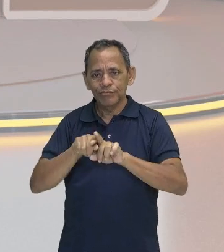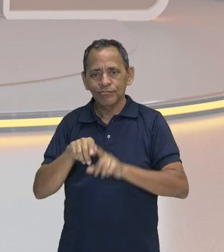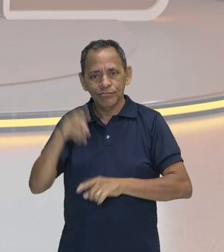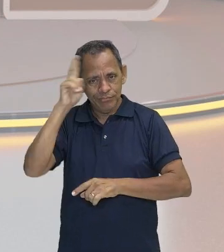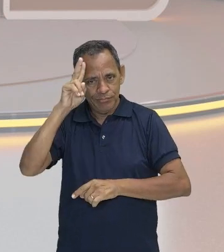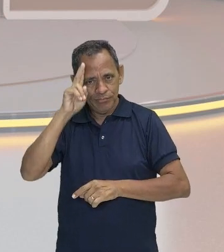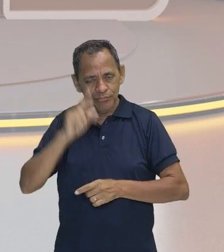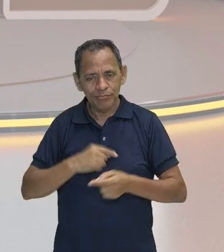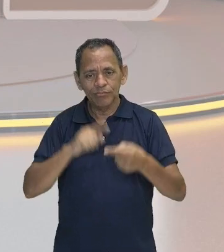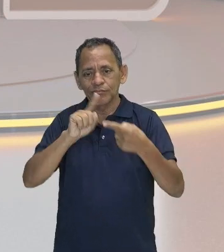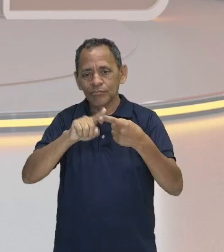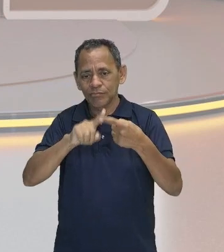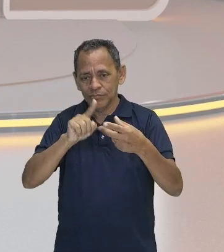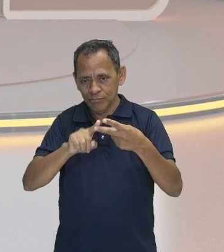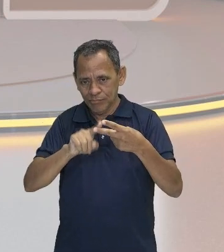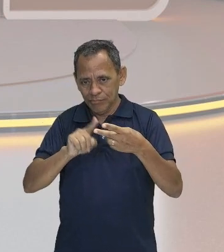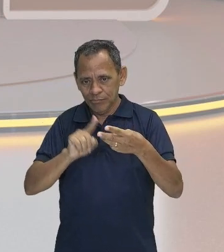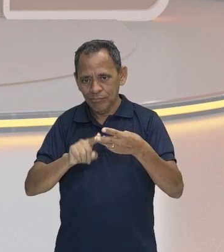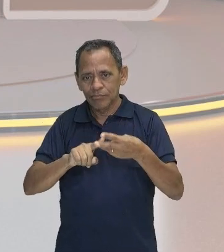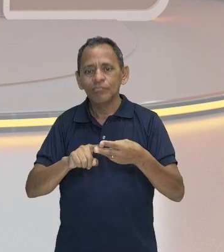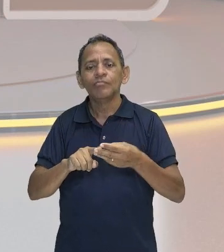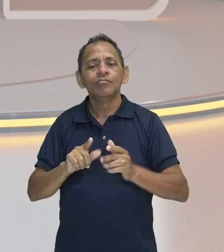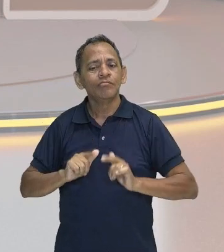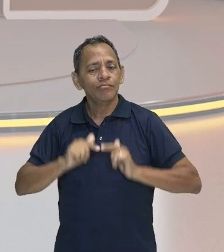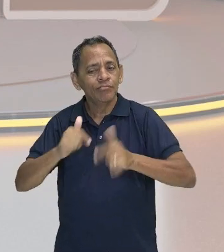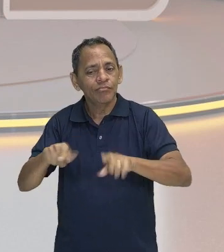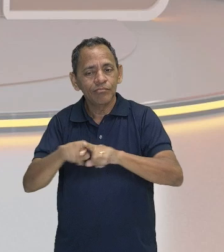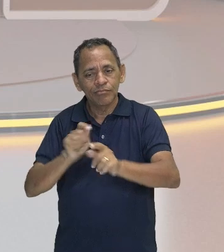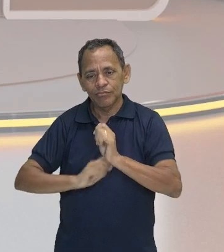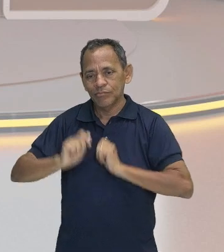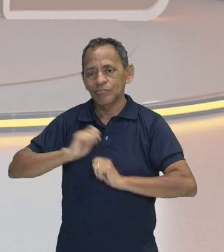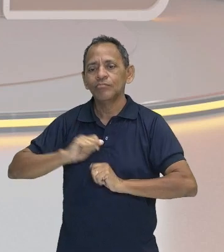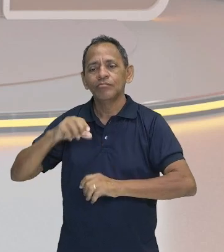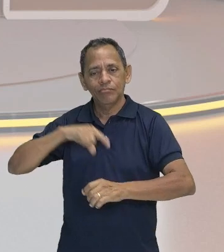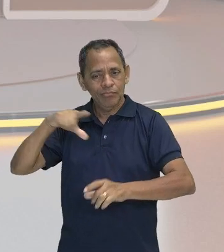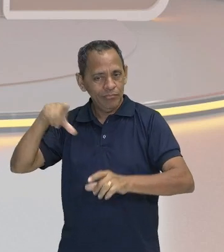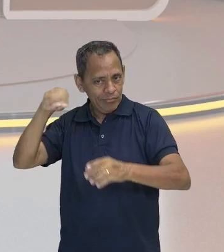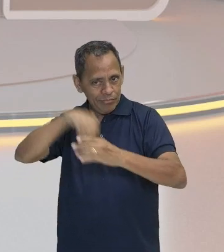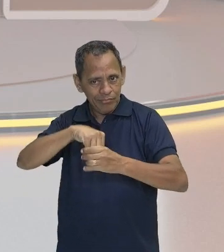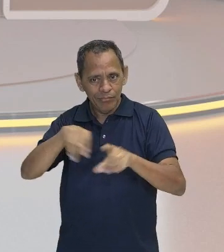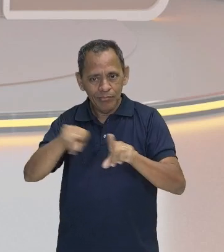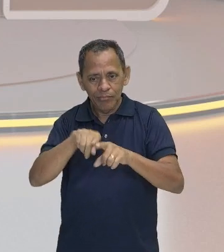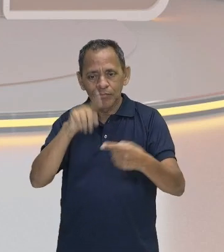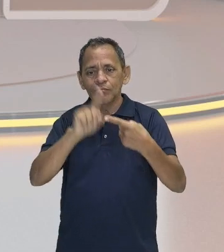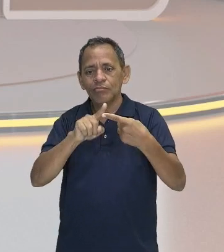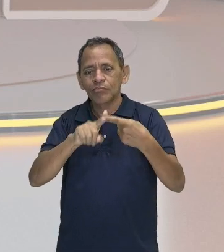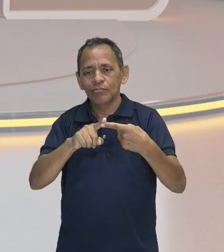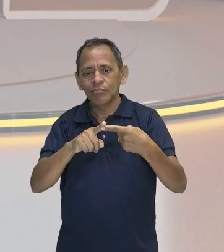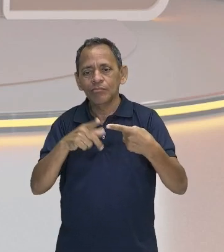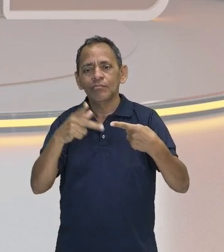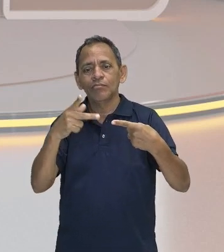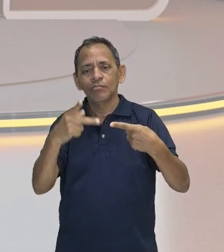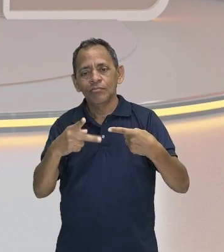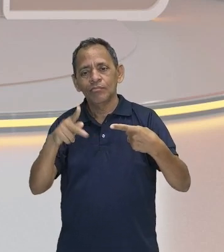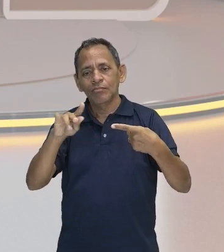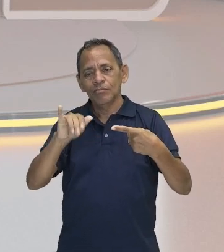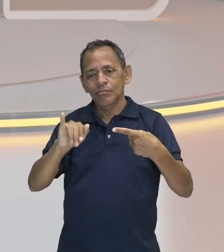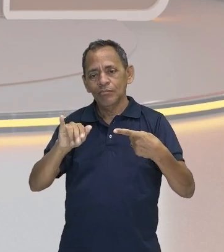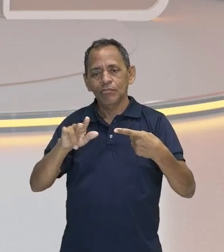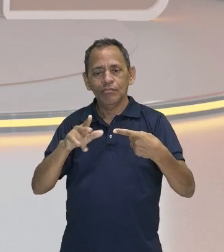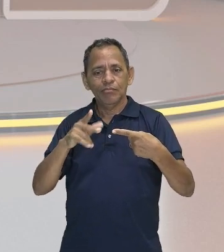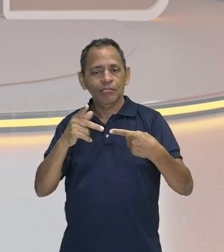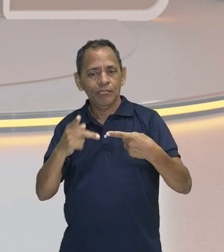da economia e também as atividades econômicas que fazem parte dela. A primeira atividade, o